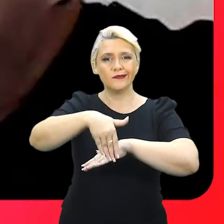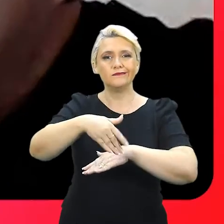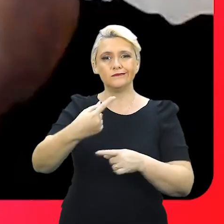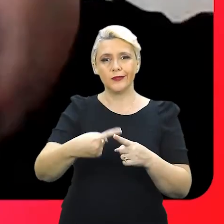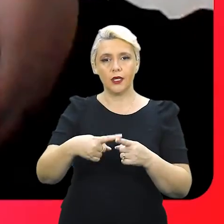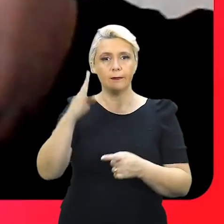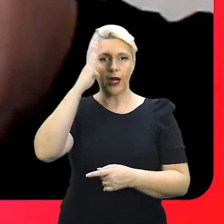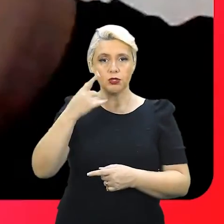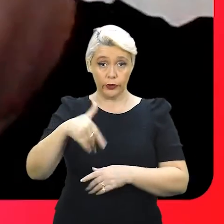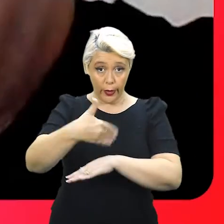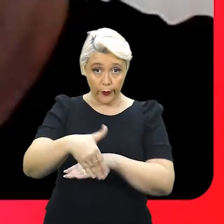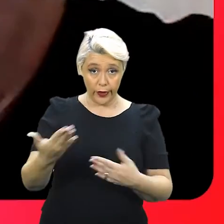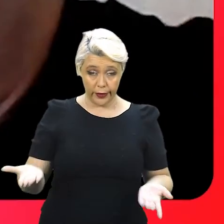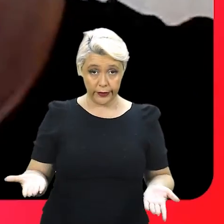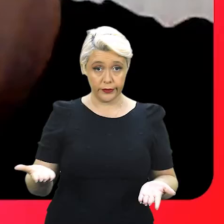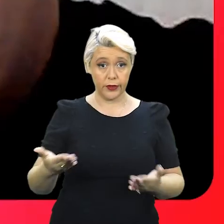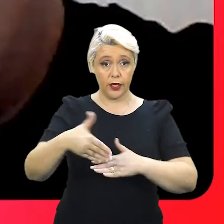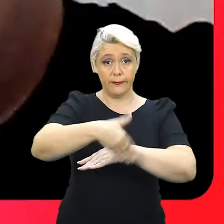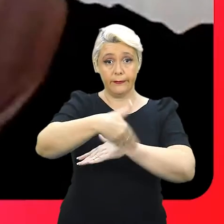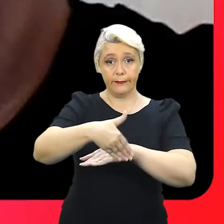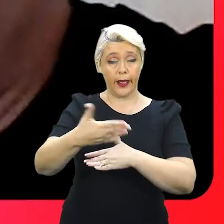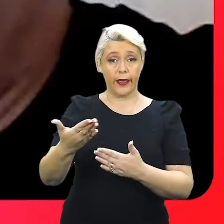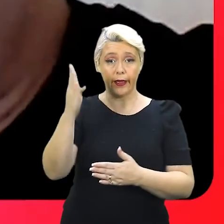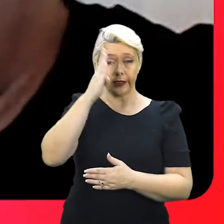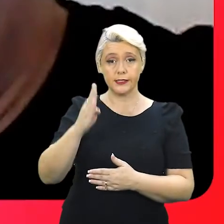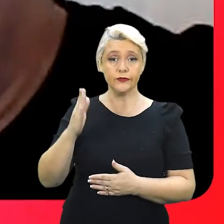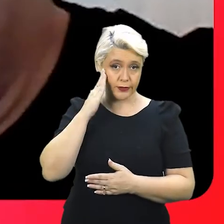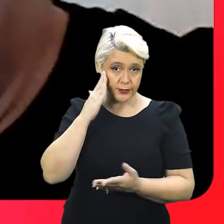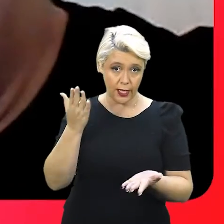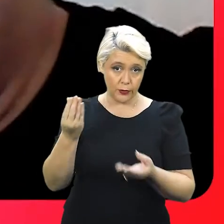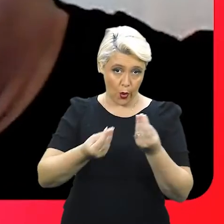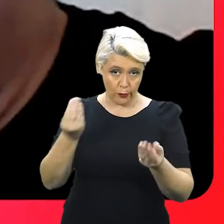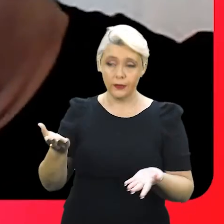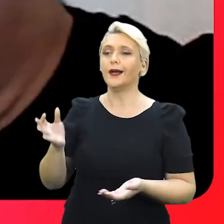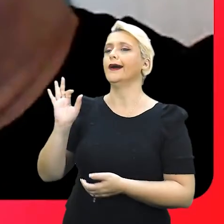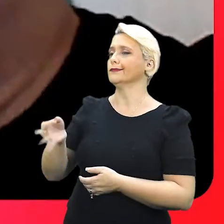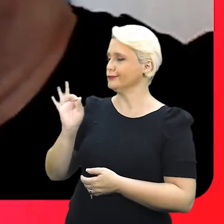o Brasil não tem rua, né? As ruas do Brasil, você sabe como elas são, né?